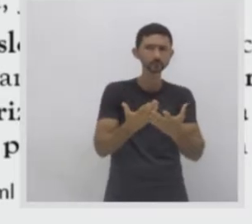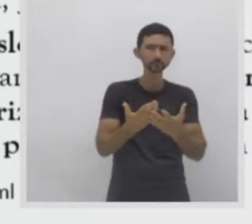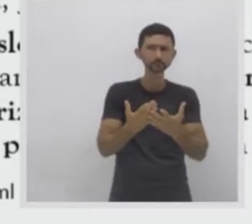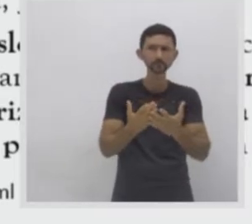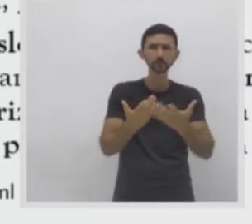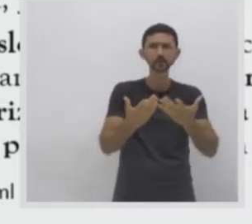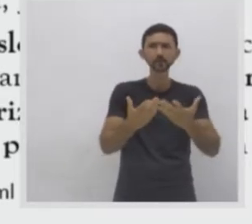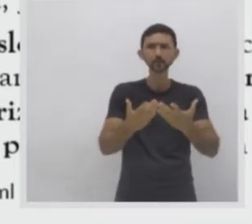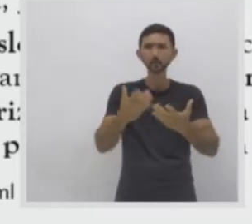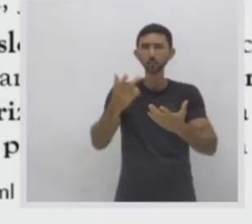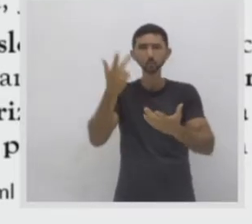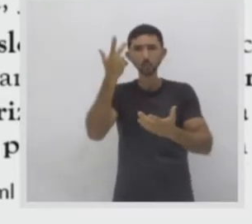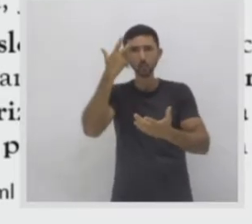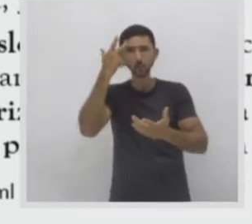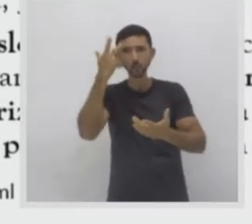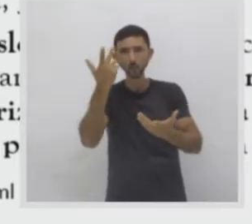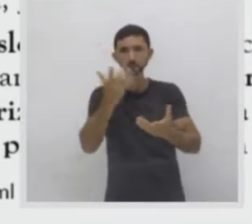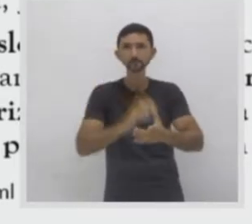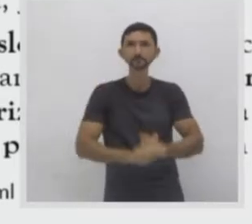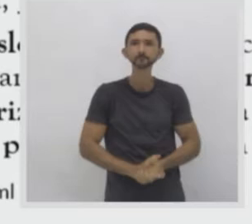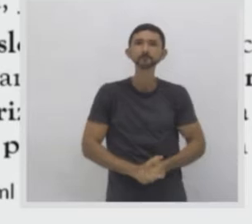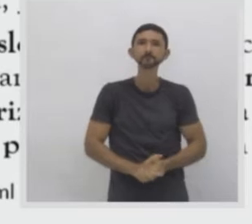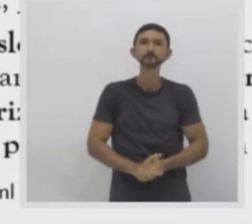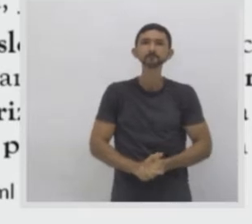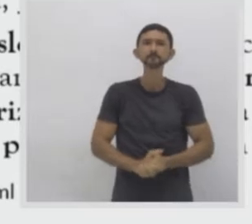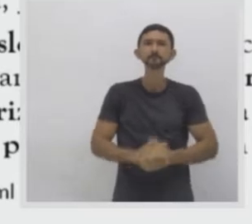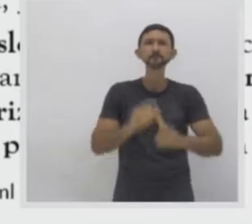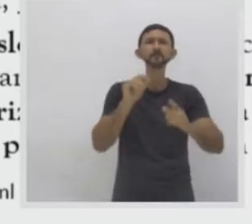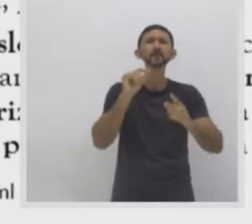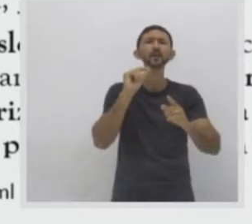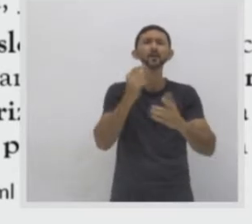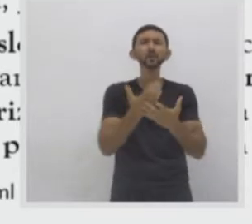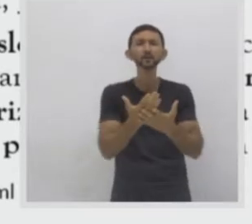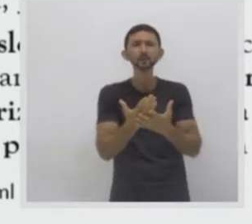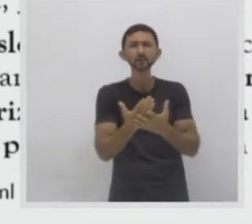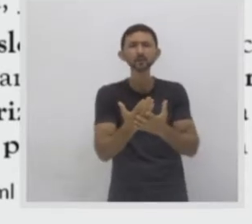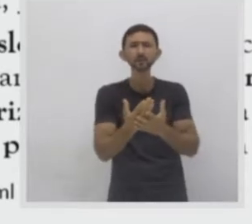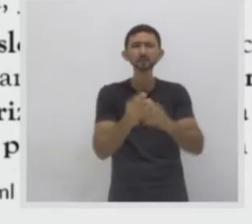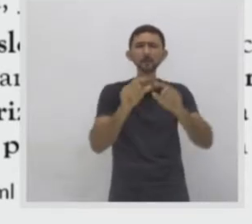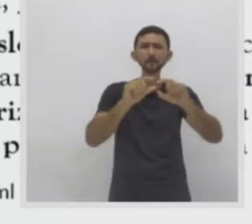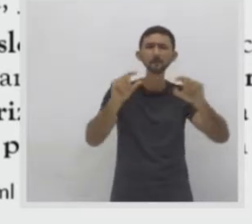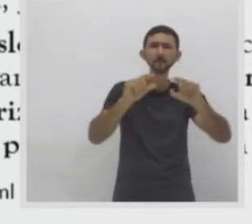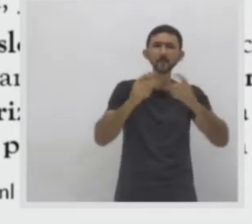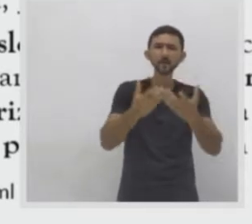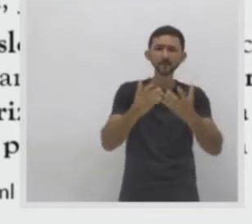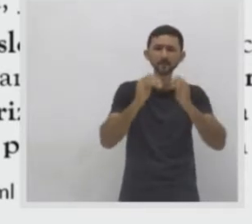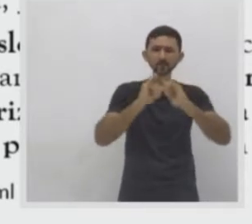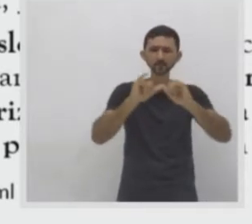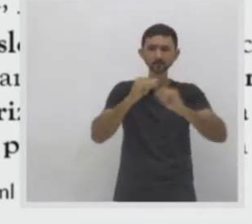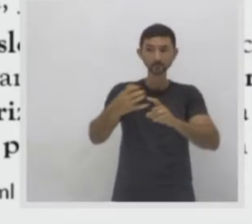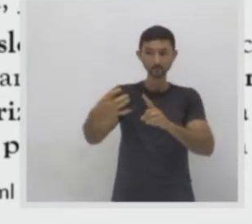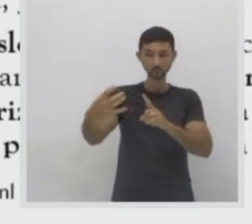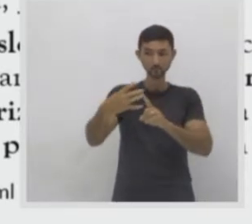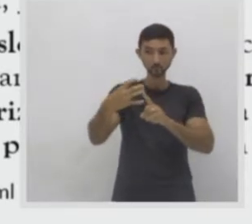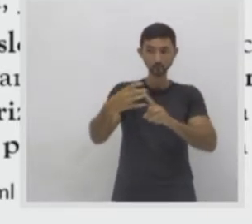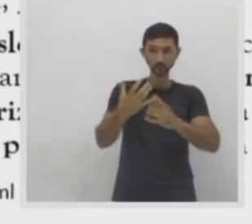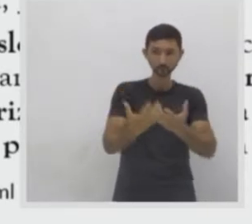palavra comum ao nosso vocabulário. E o que quer dizer persuasão, professora Alessandra? Quer